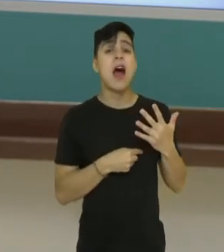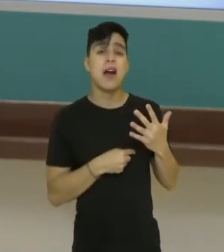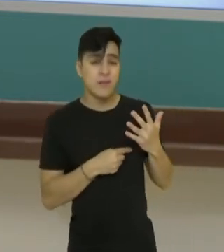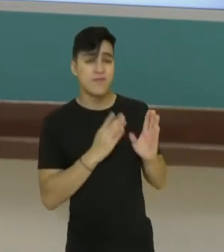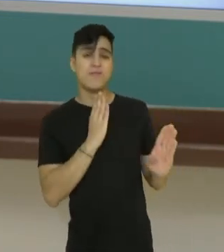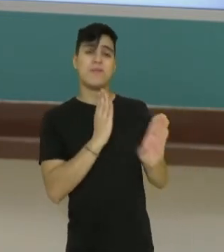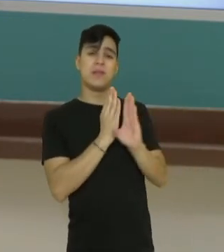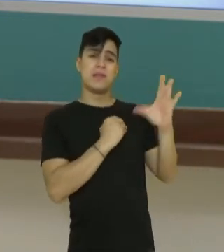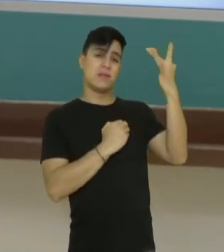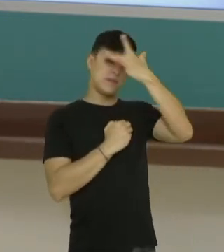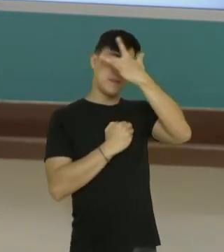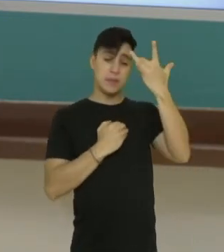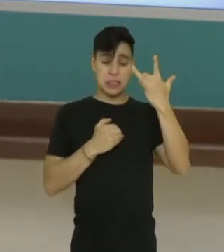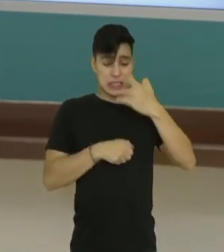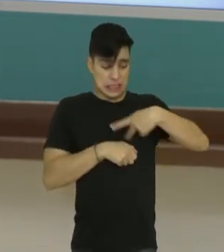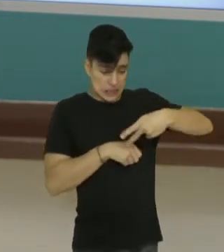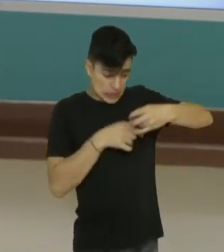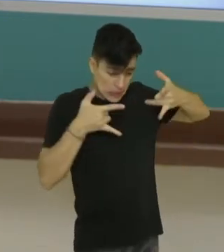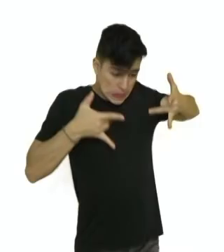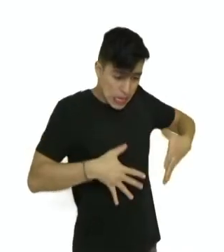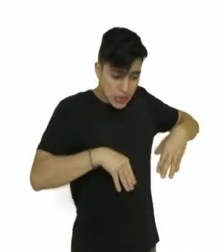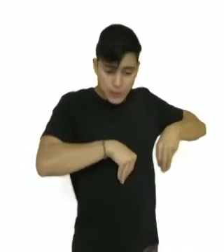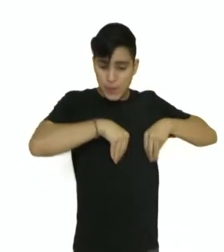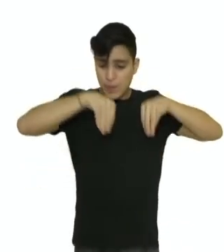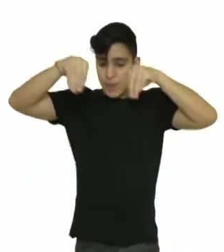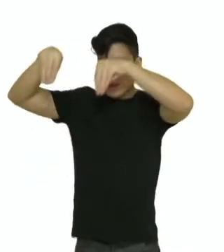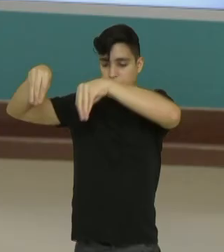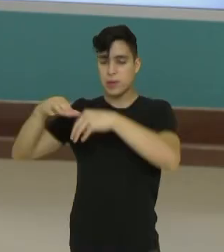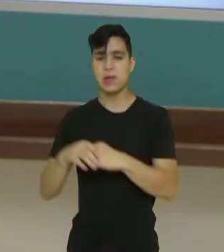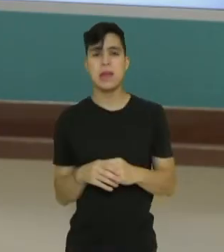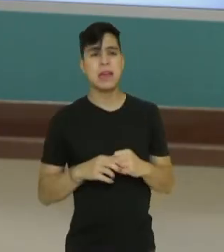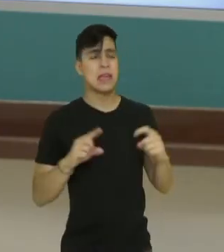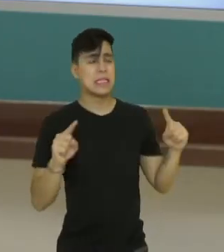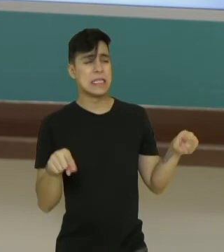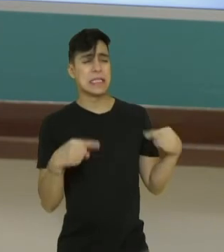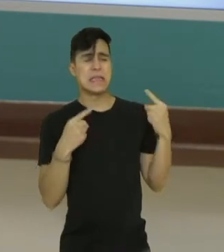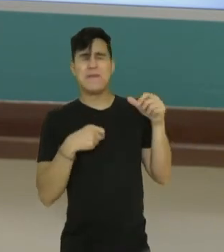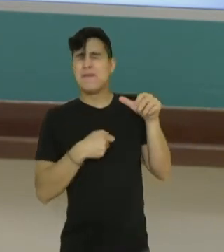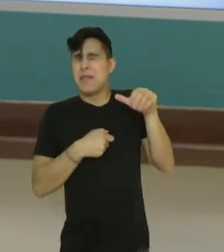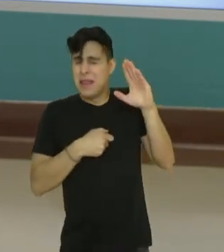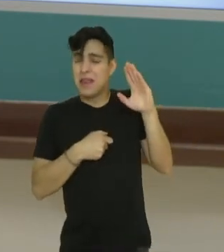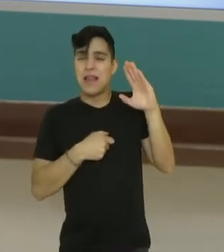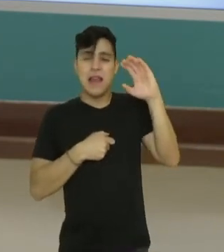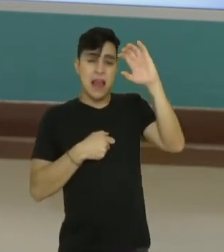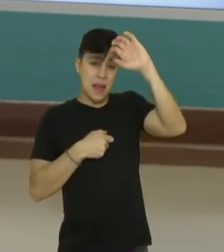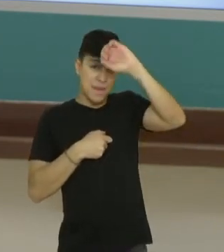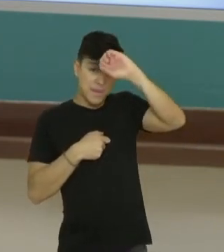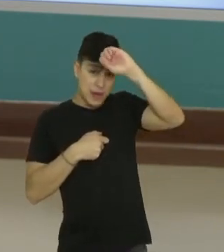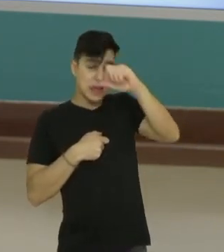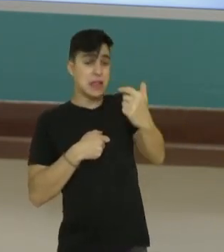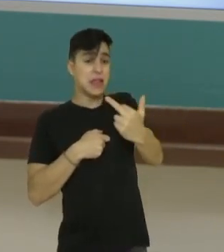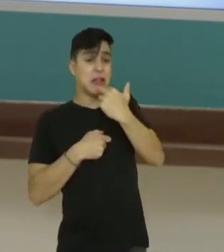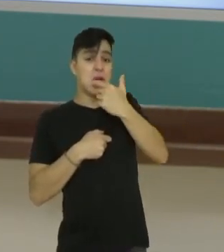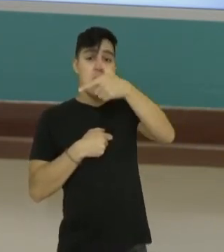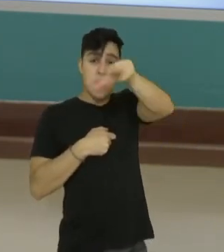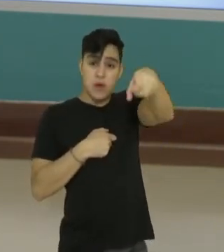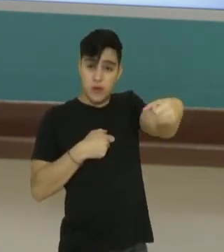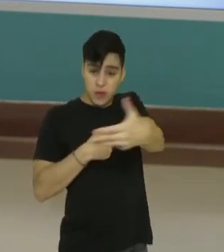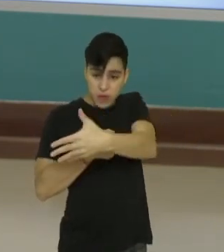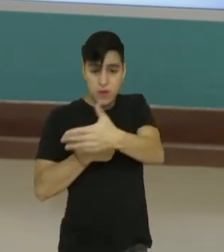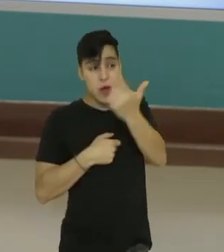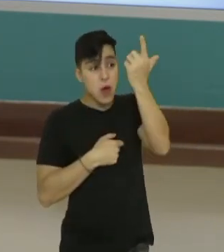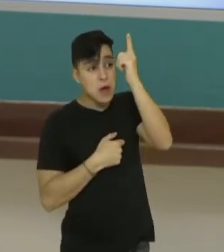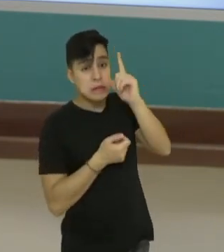saírem do seu lugar de origem. Os principais desafios seriam aprender uma nova língua, as dificuldades na obtenção de